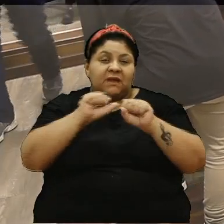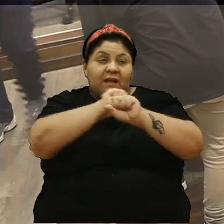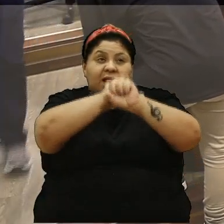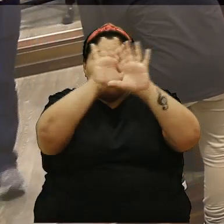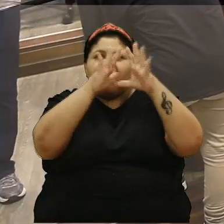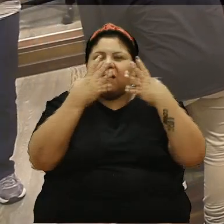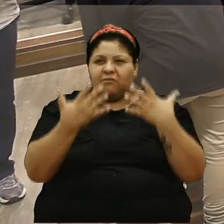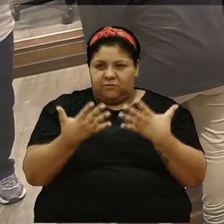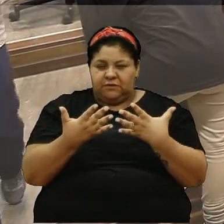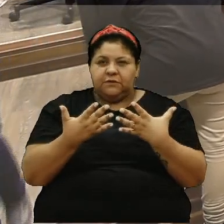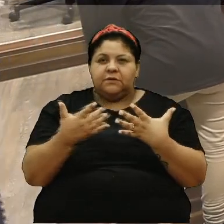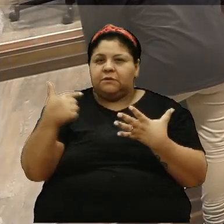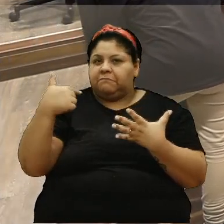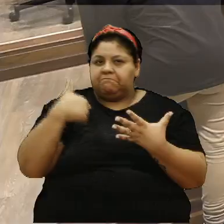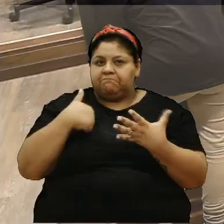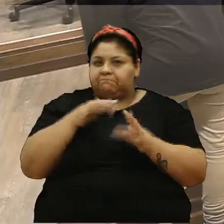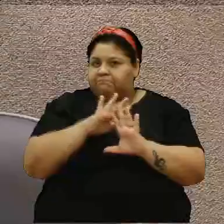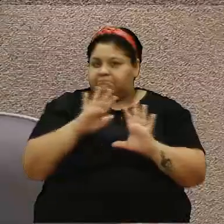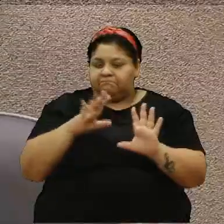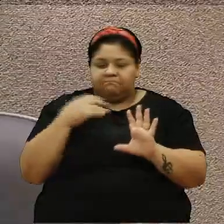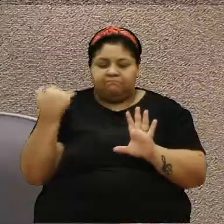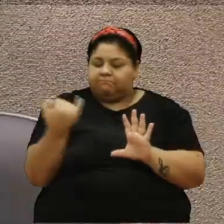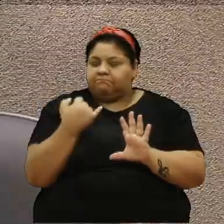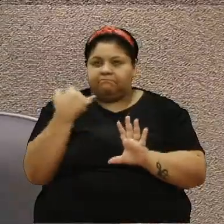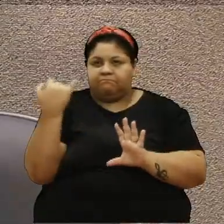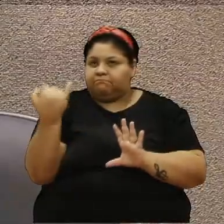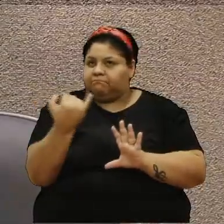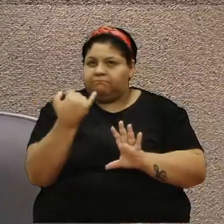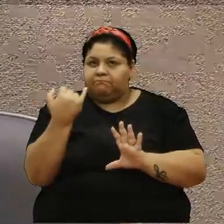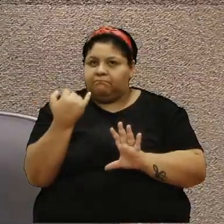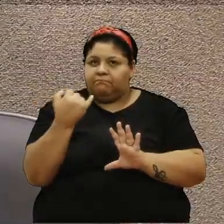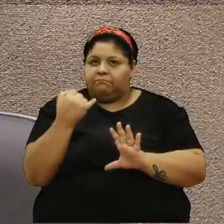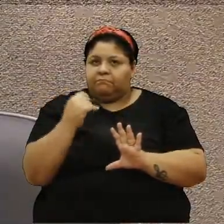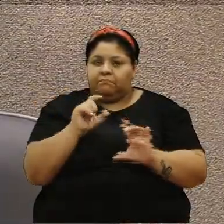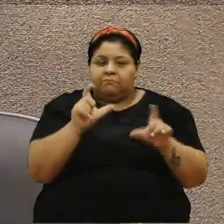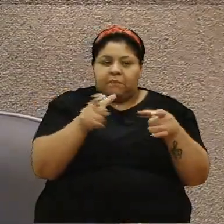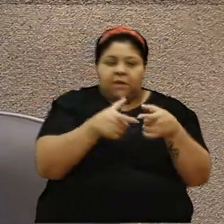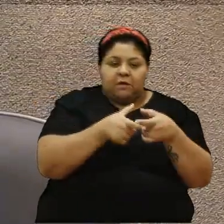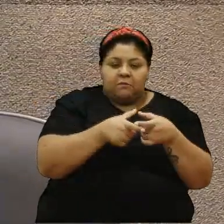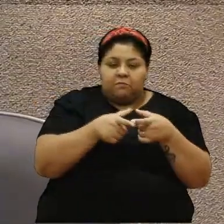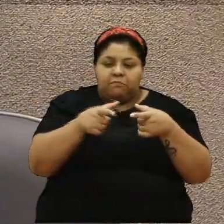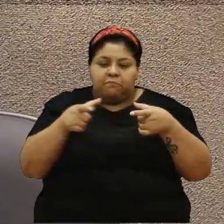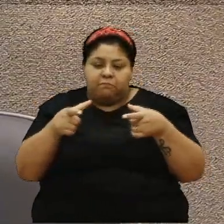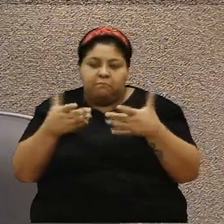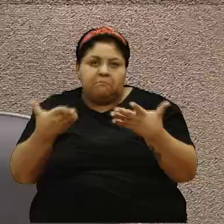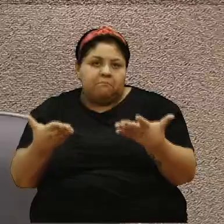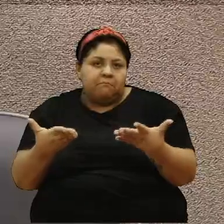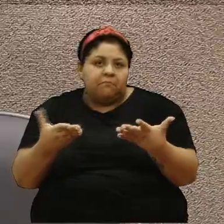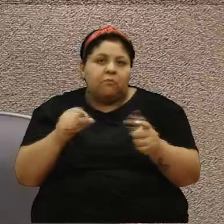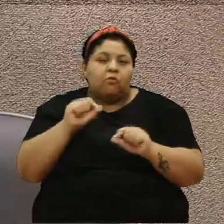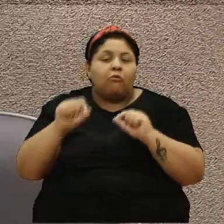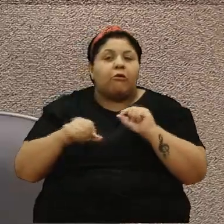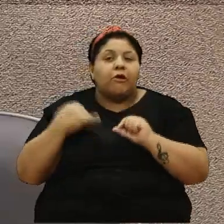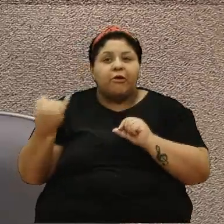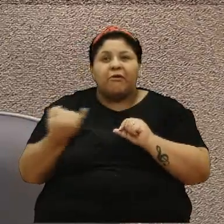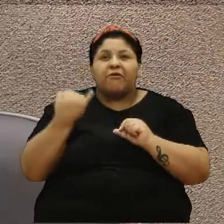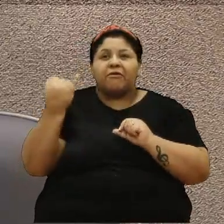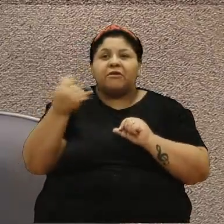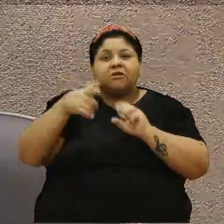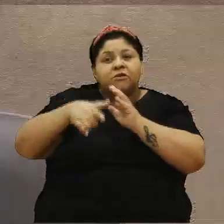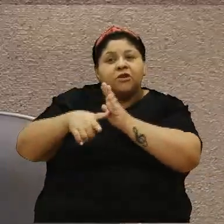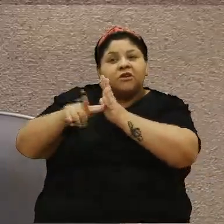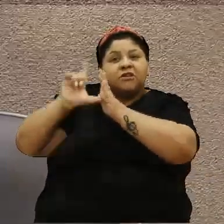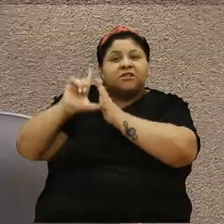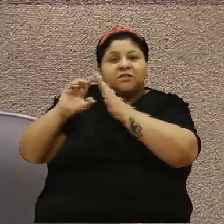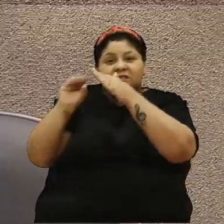na situação. Para mim não importa se é para quem é pequeno ou se é para quem é grande. O que importa é que antes